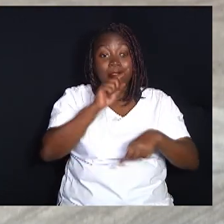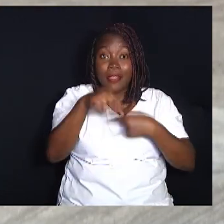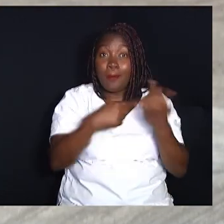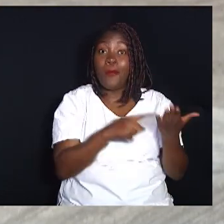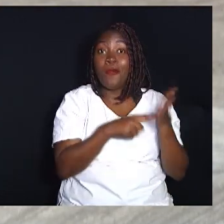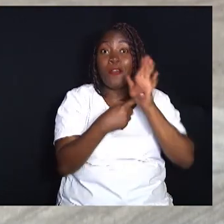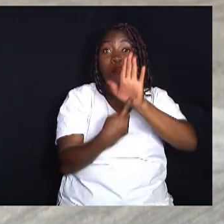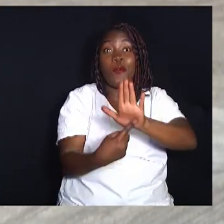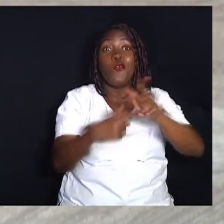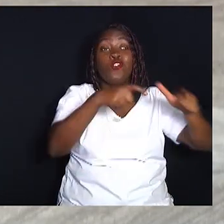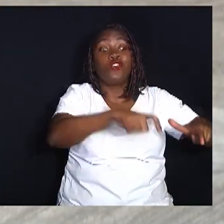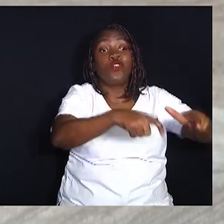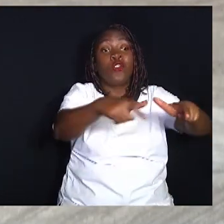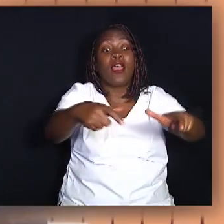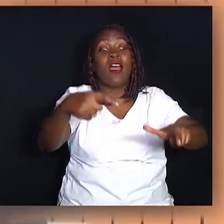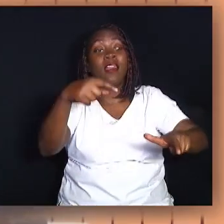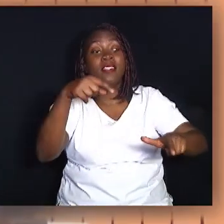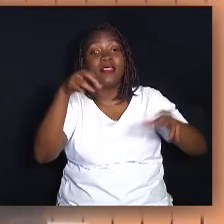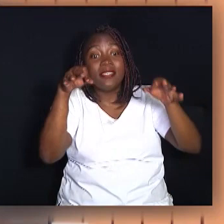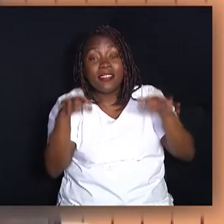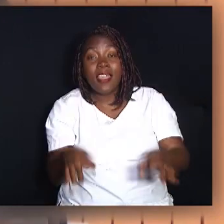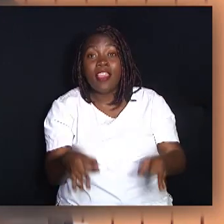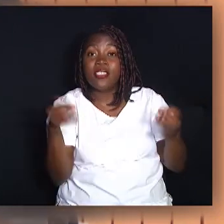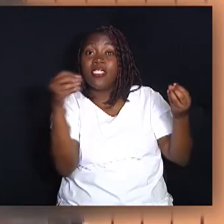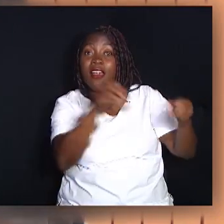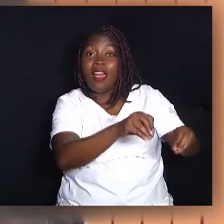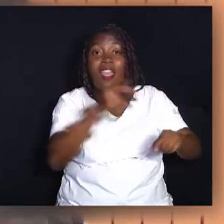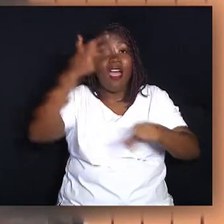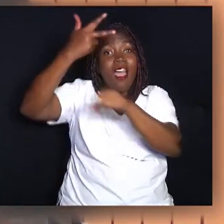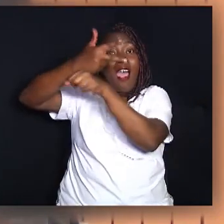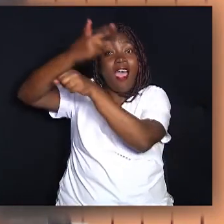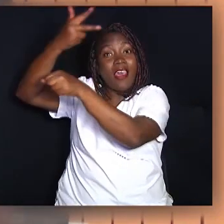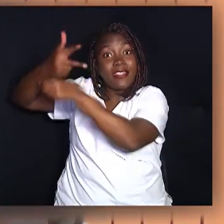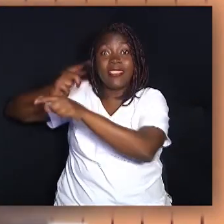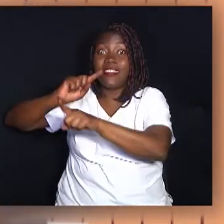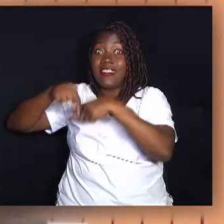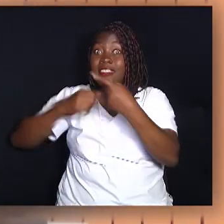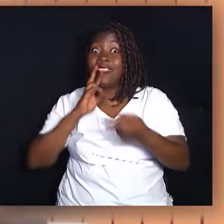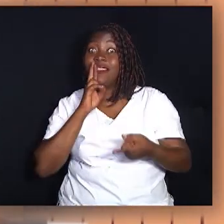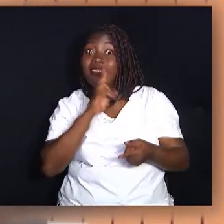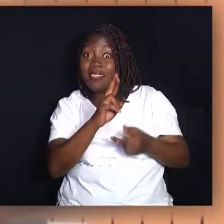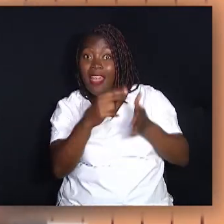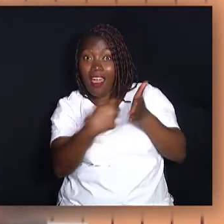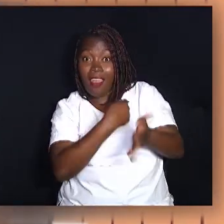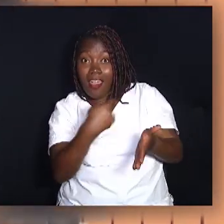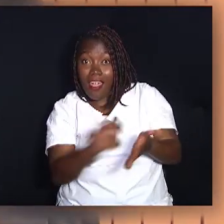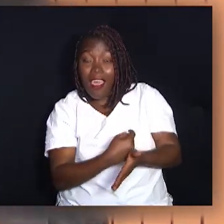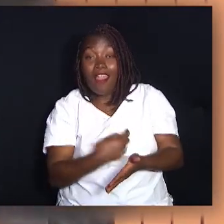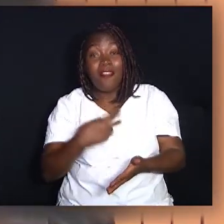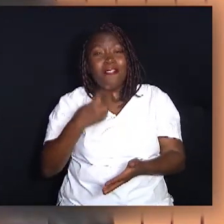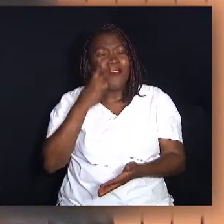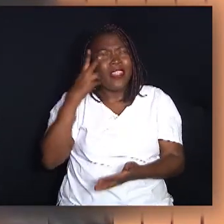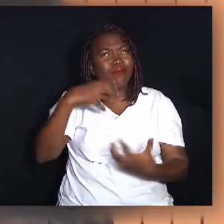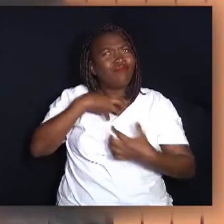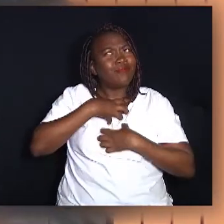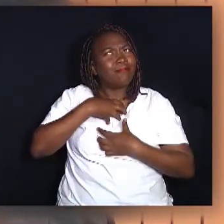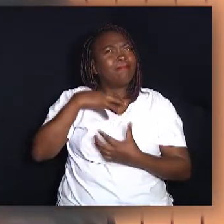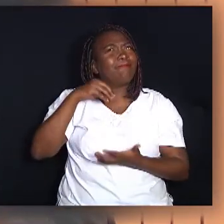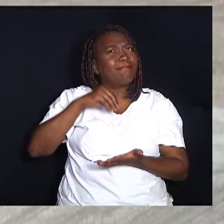lugares ideais para a colocação de radar. Após a devolutiva dos questionamentos, o vereador sentiu a necessidade de